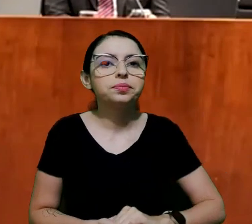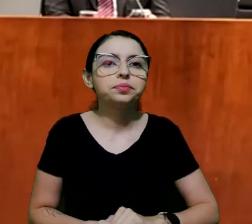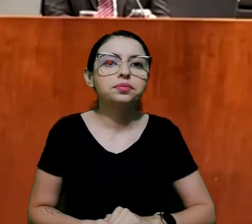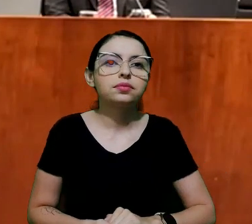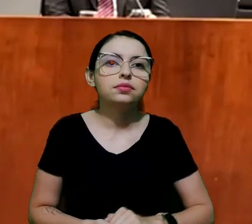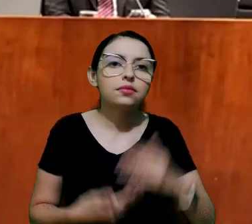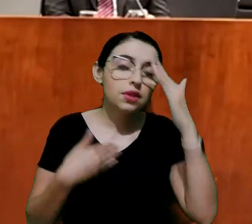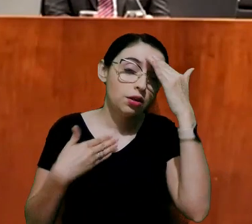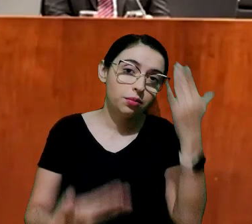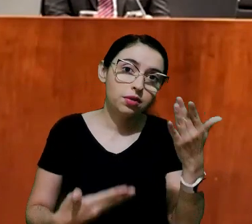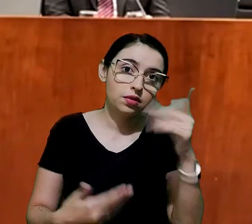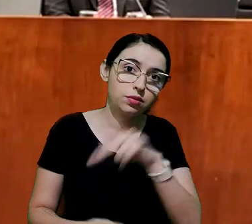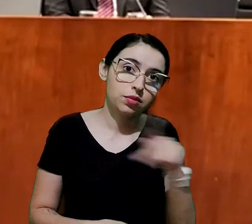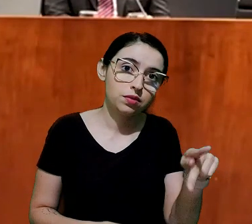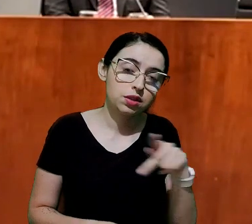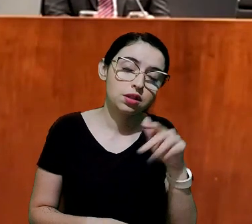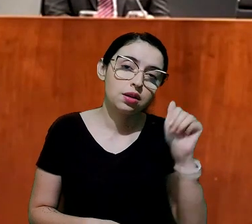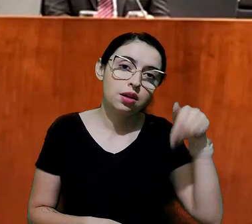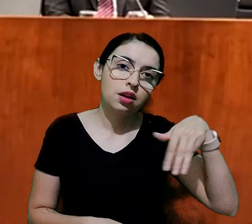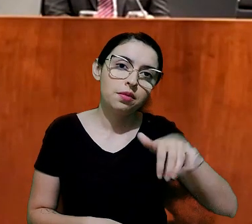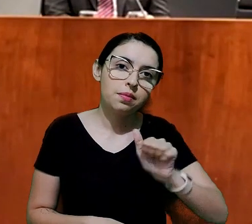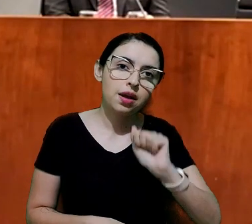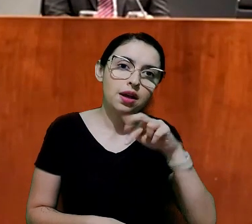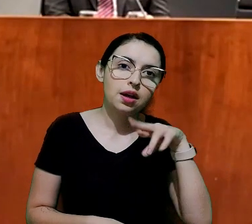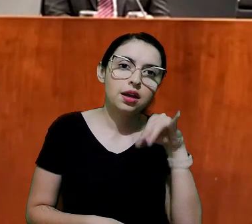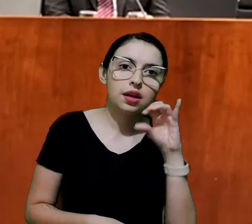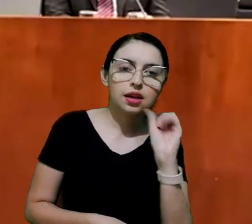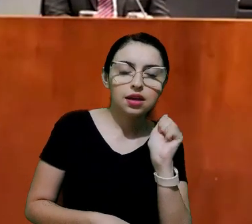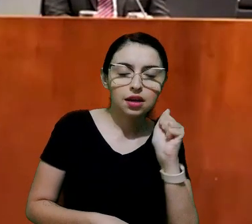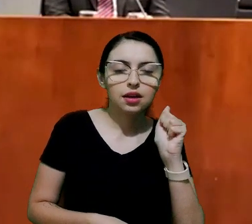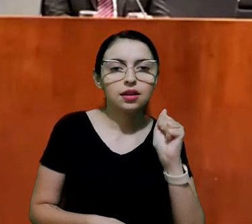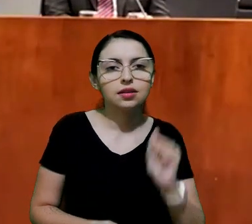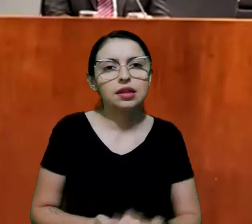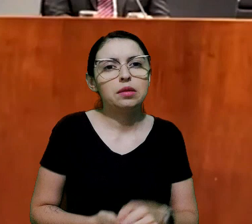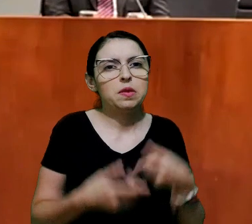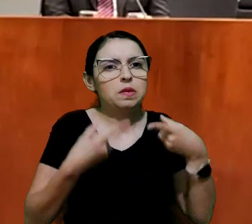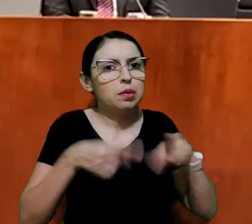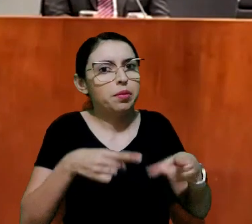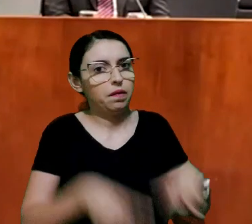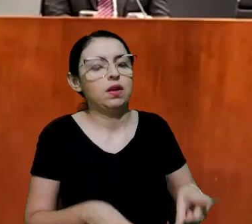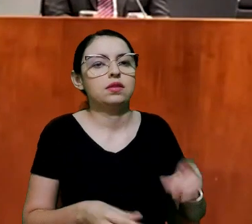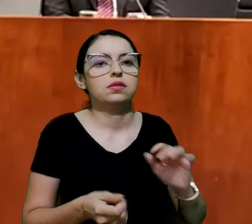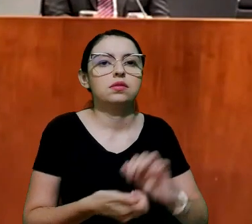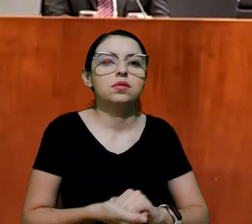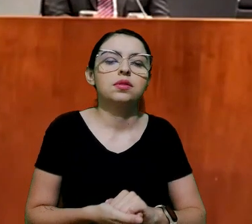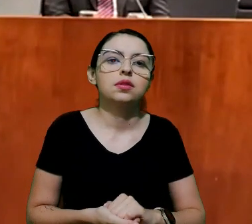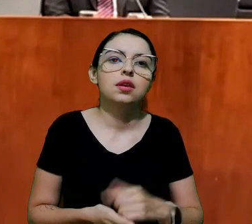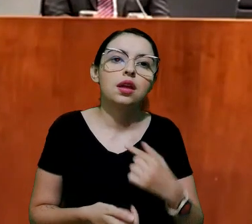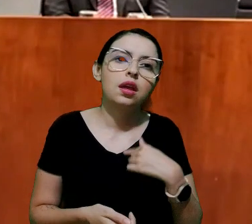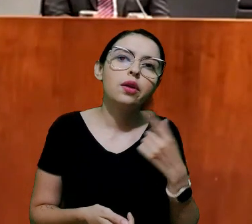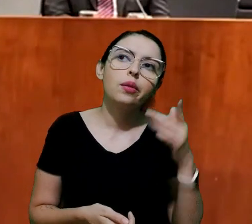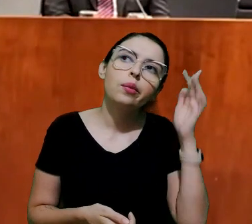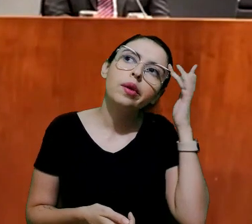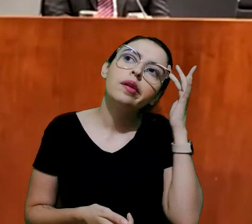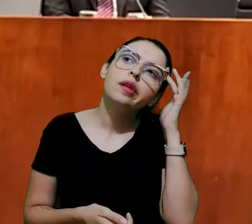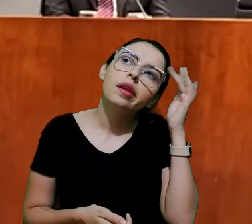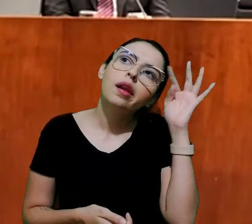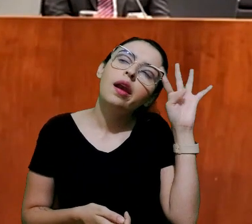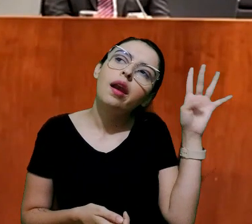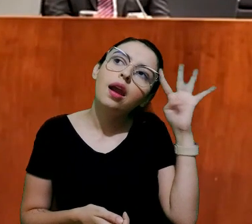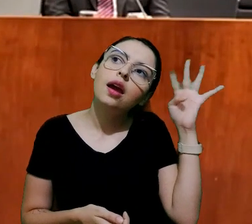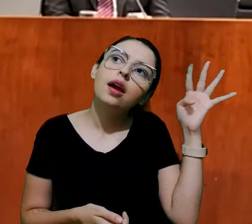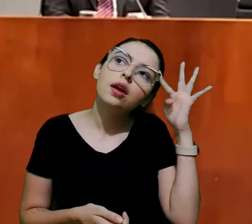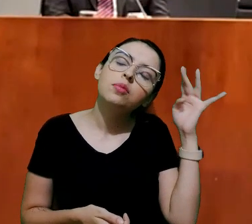Muito obrigada, professora Maria Helena, pela provocação. Eu me recordo de